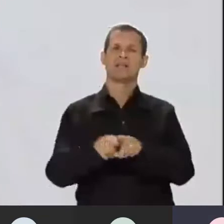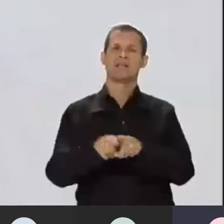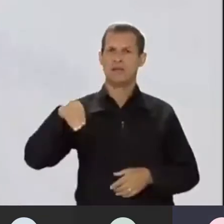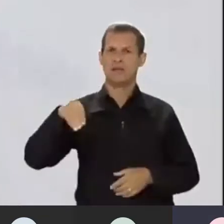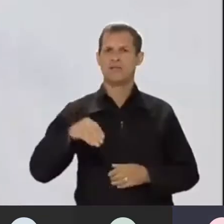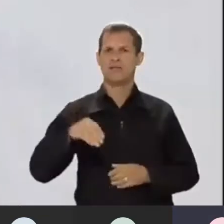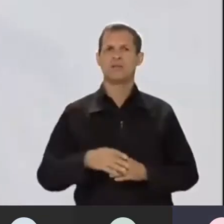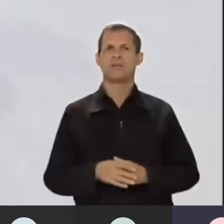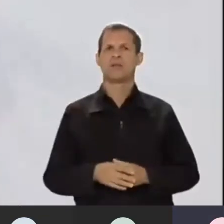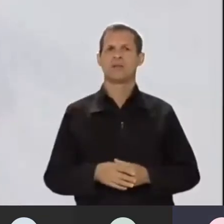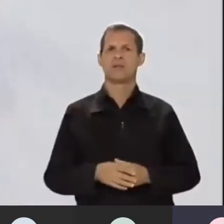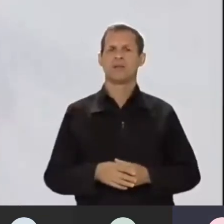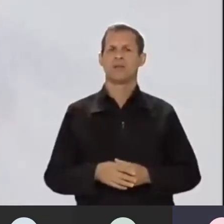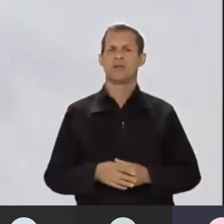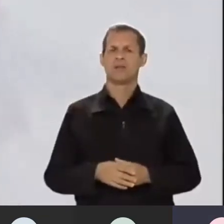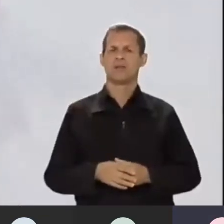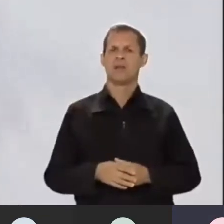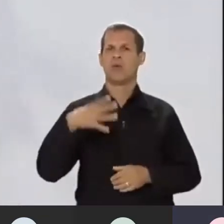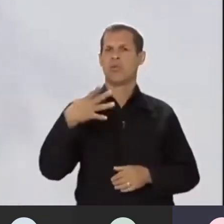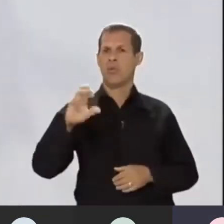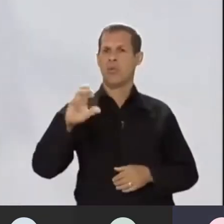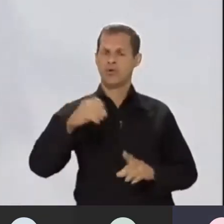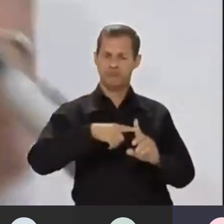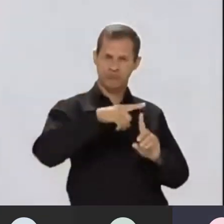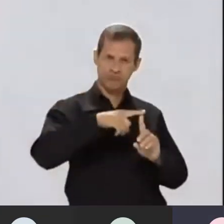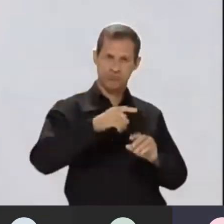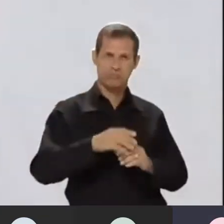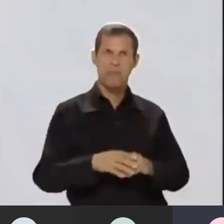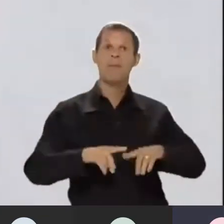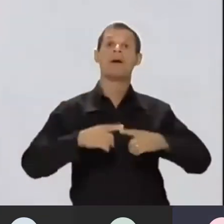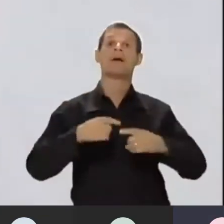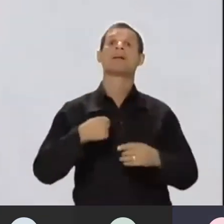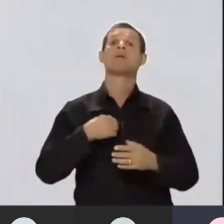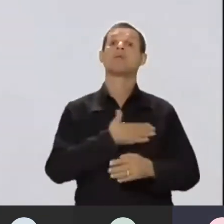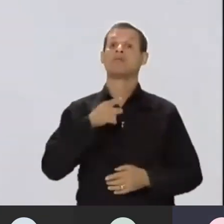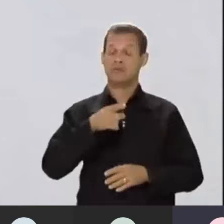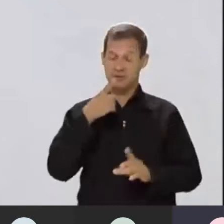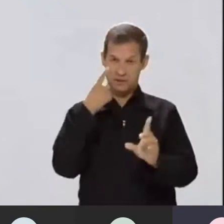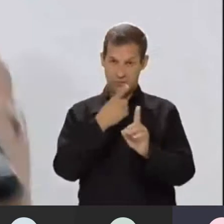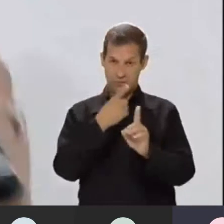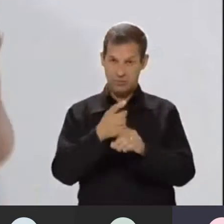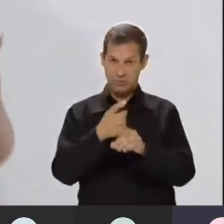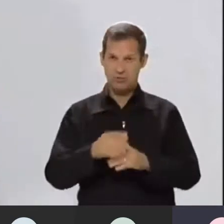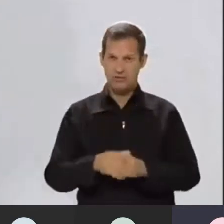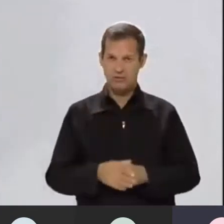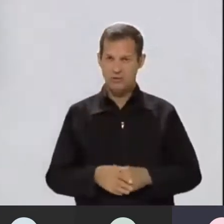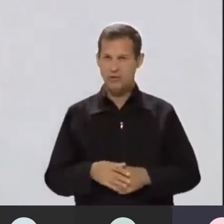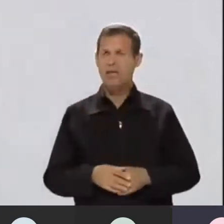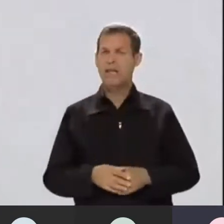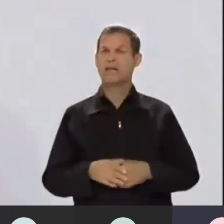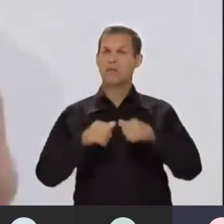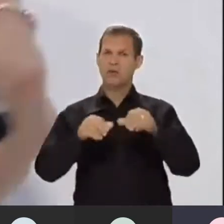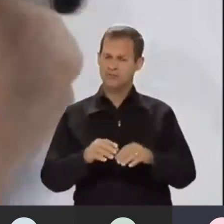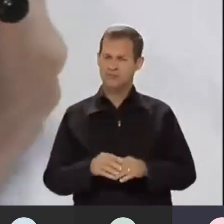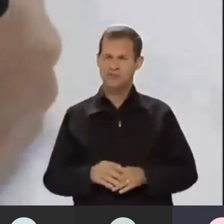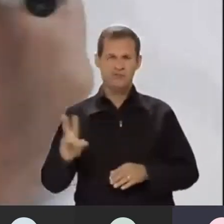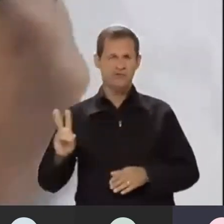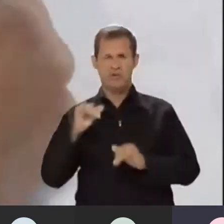máxima de 40 graus Celsius. O que eu quero que você descubra, então? Eu quero que a partir